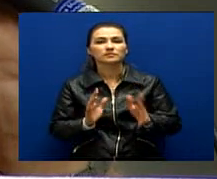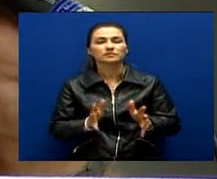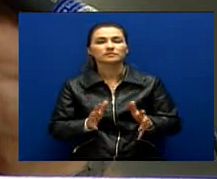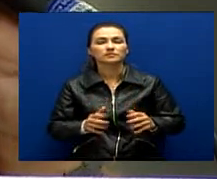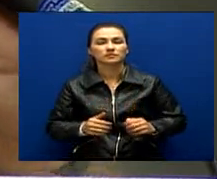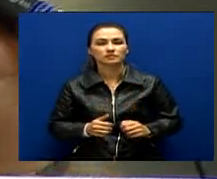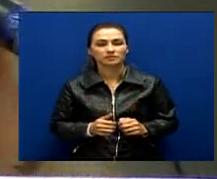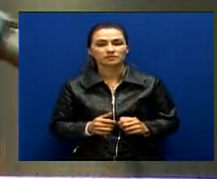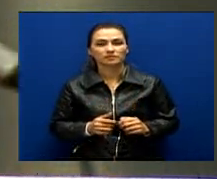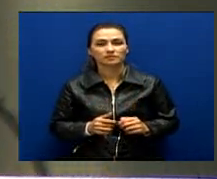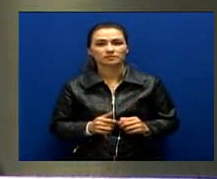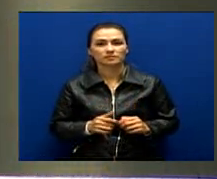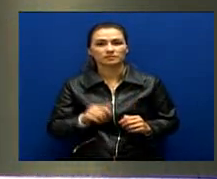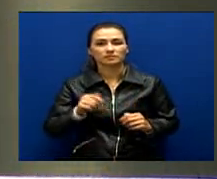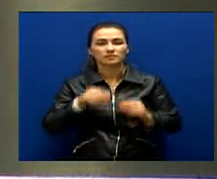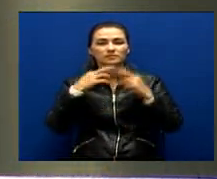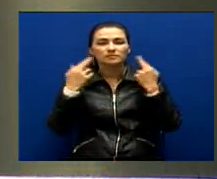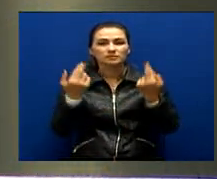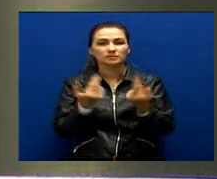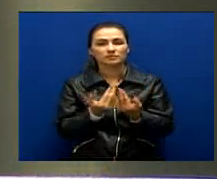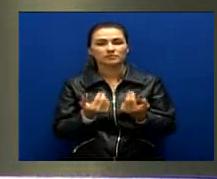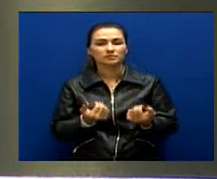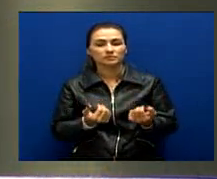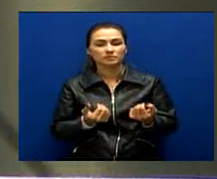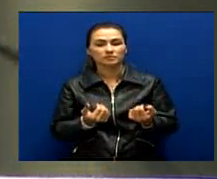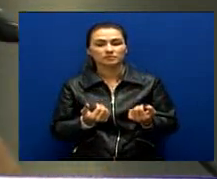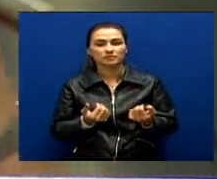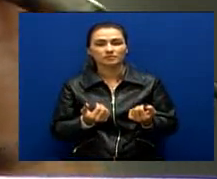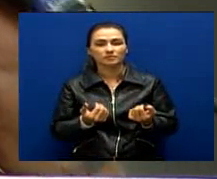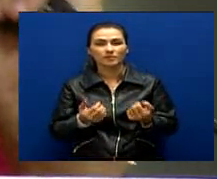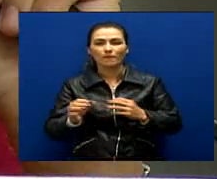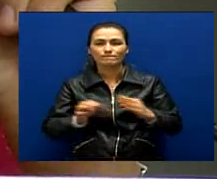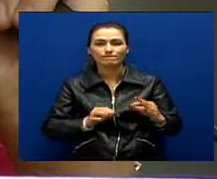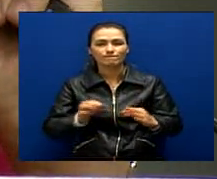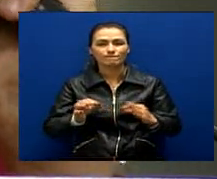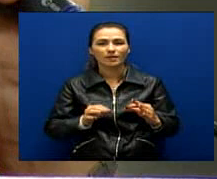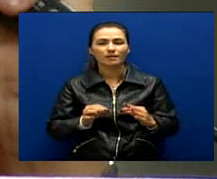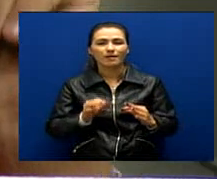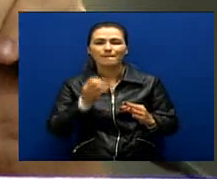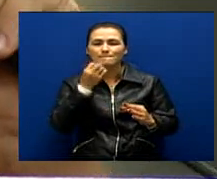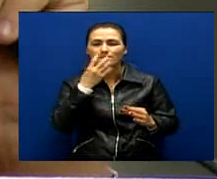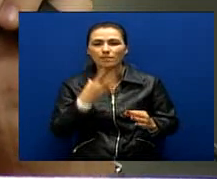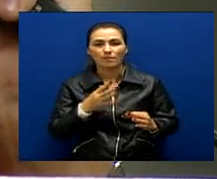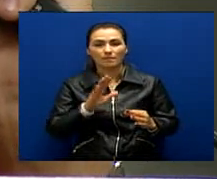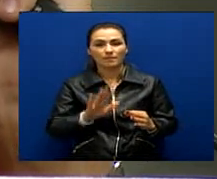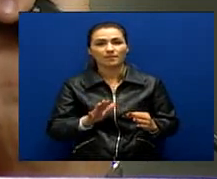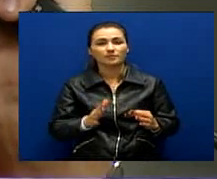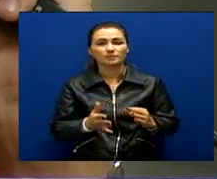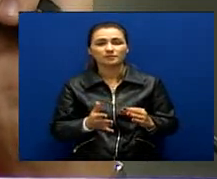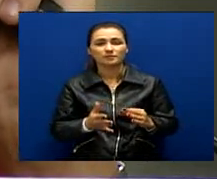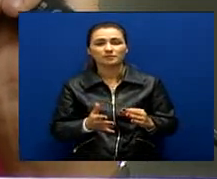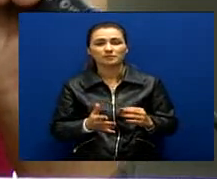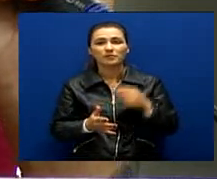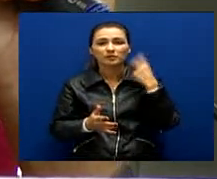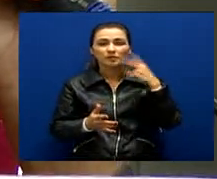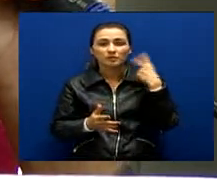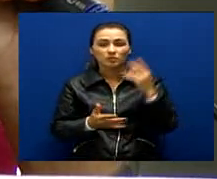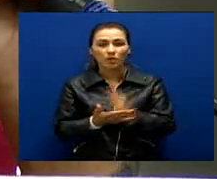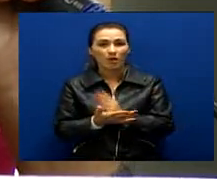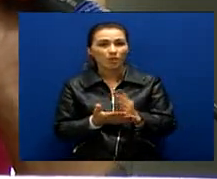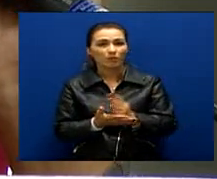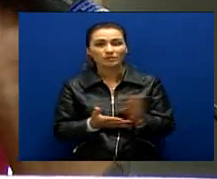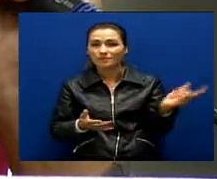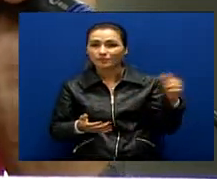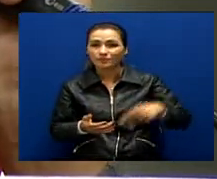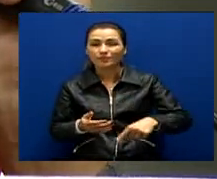mas infelizmente lamentável em que muita gente aí que deveria estar presente inclusive vereadores deveria estar